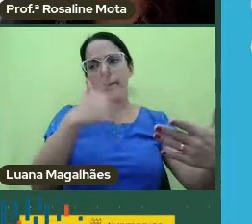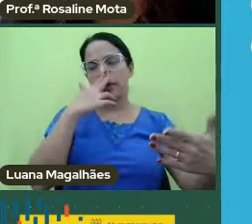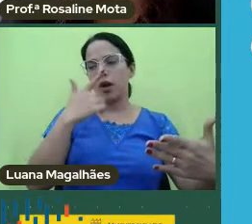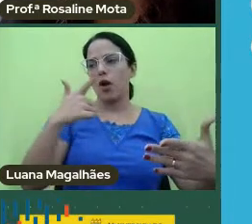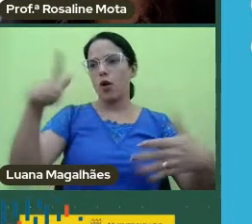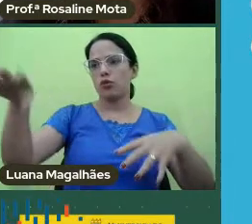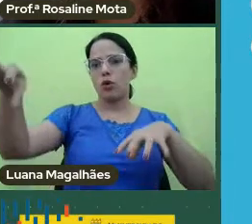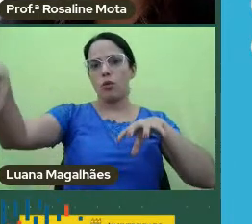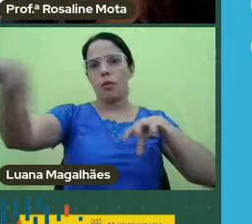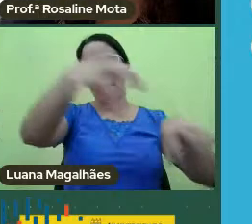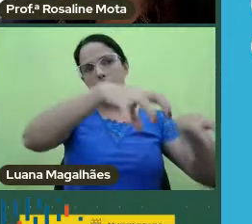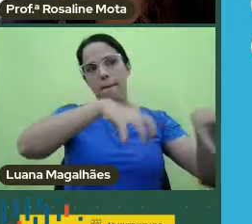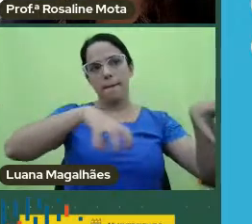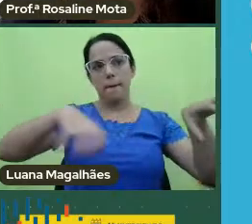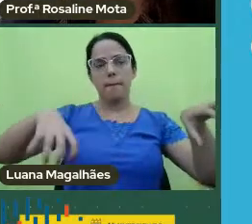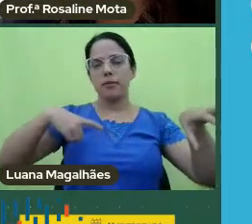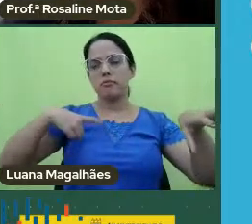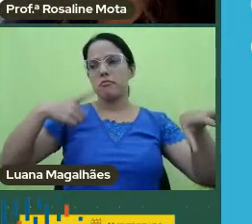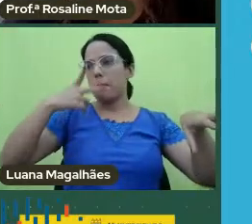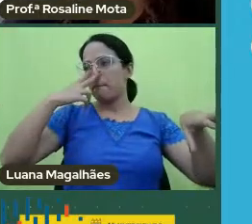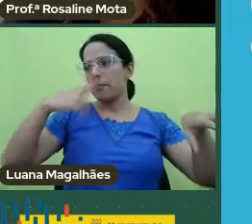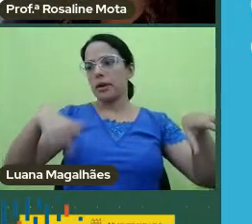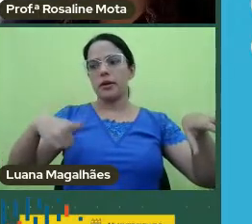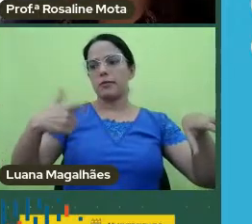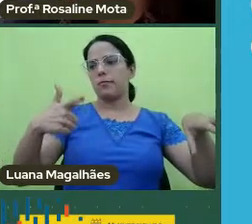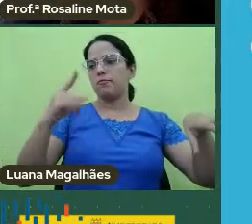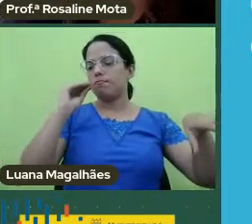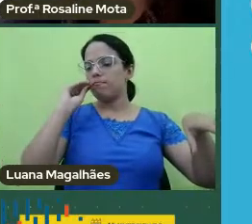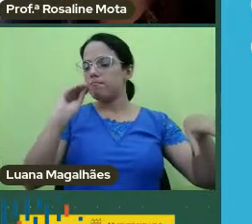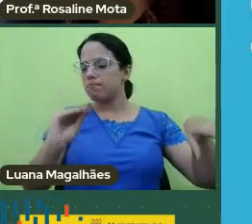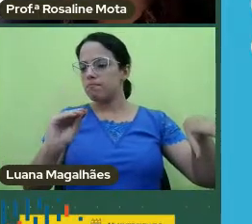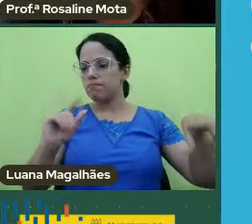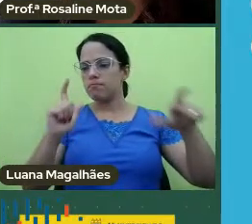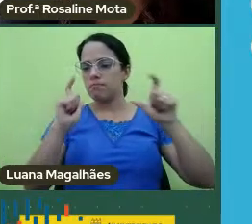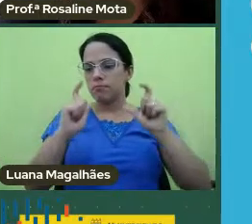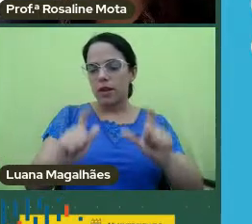a quarto plano nas instituições. Então,